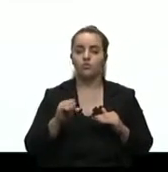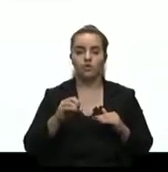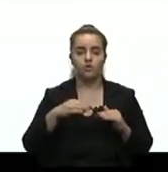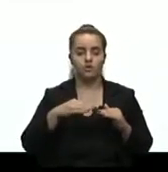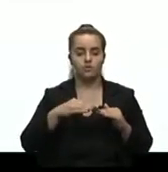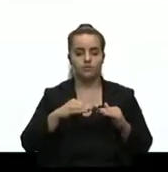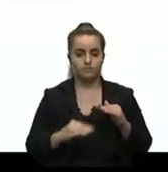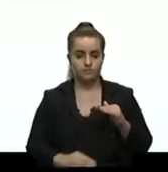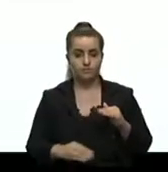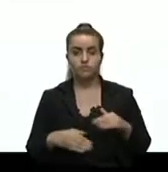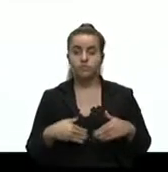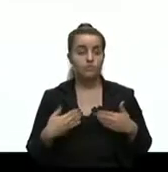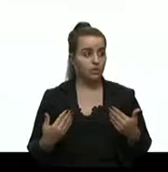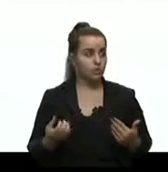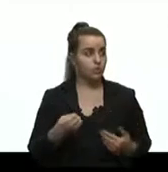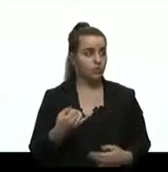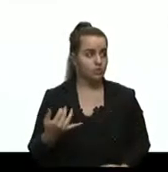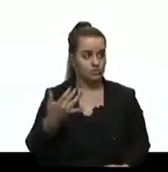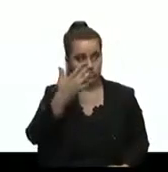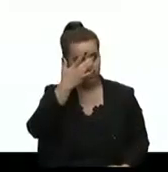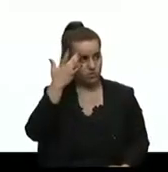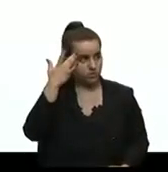que 180 centímetros?